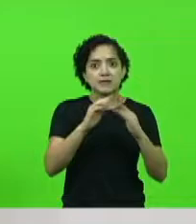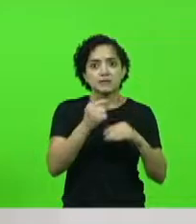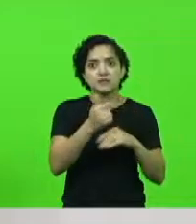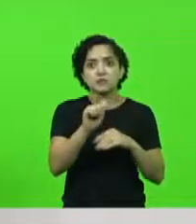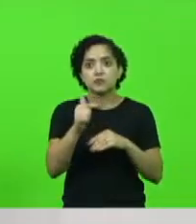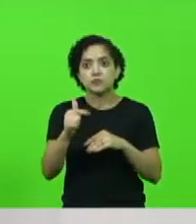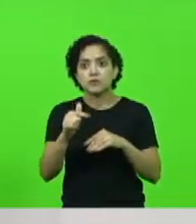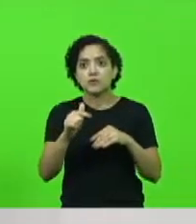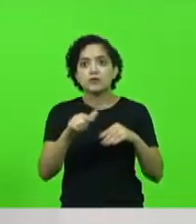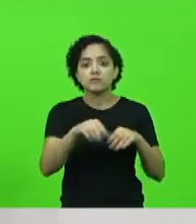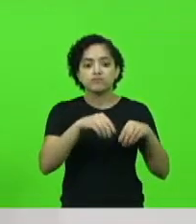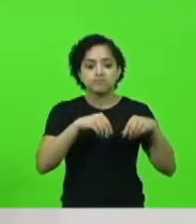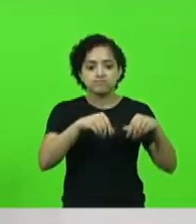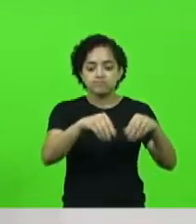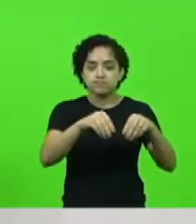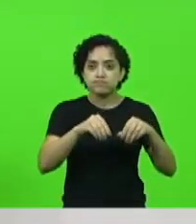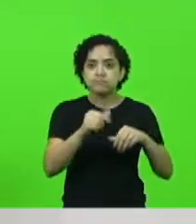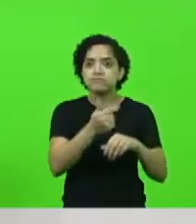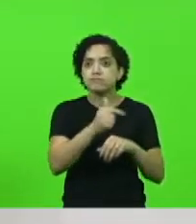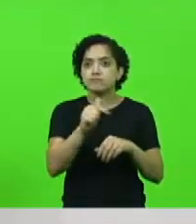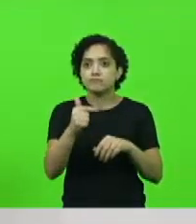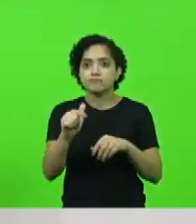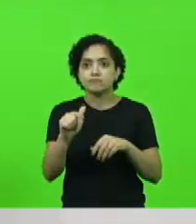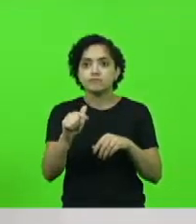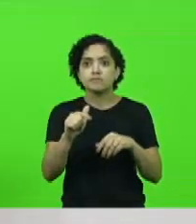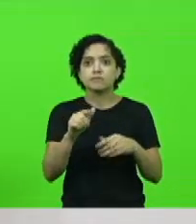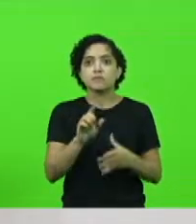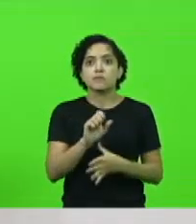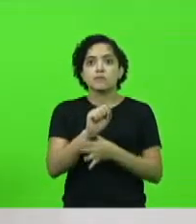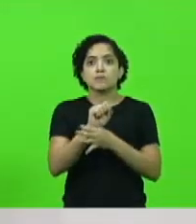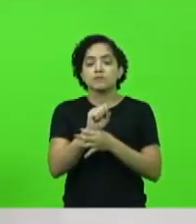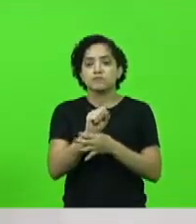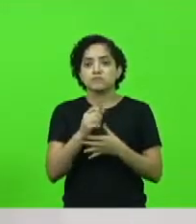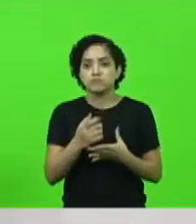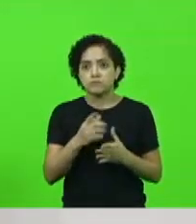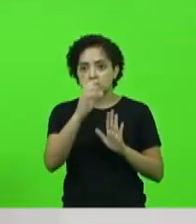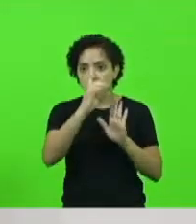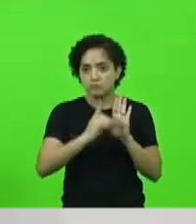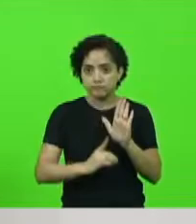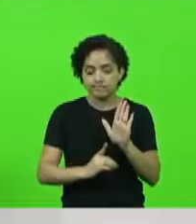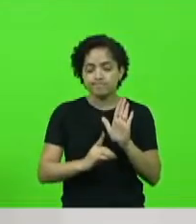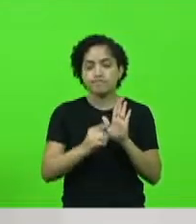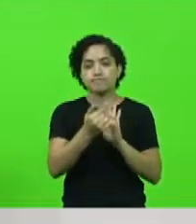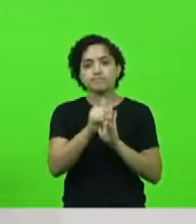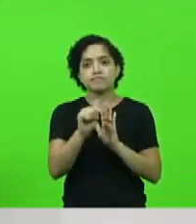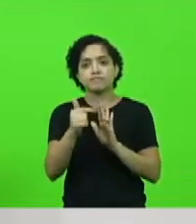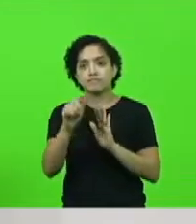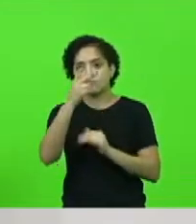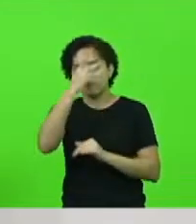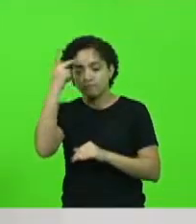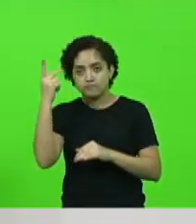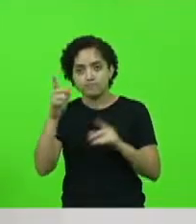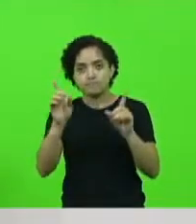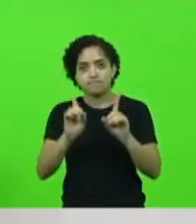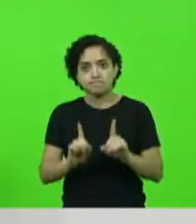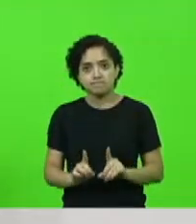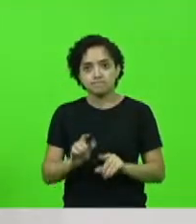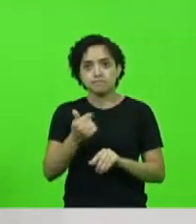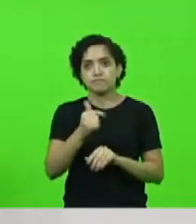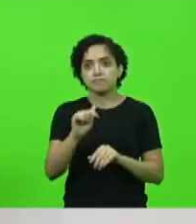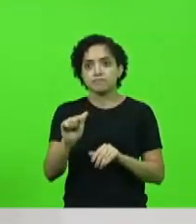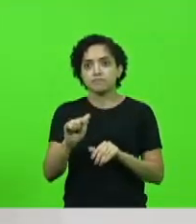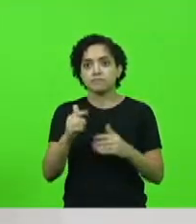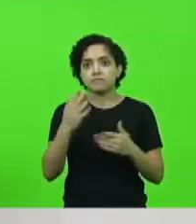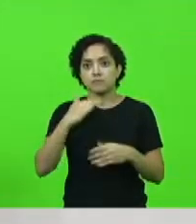sem terra, nenhum trabalhador sem direitos, nenhum povo sem soberania, nenhuma pessoa sem dignidade, nenhuma criança